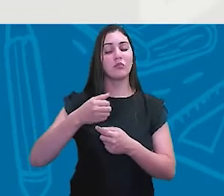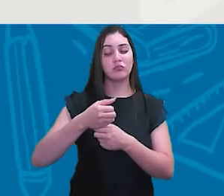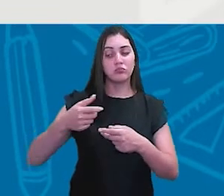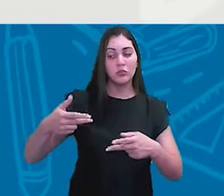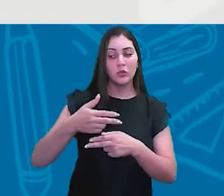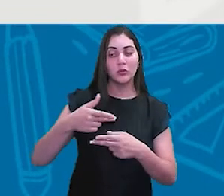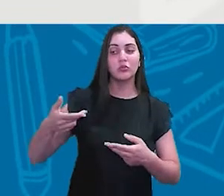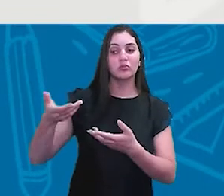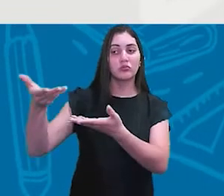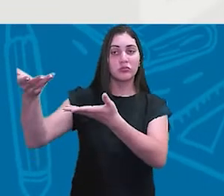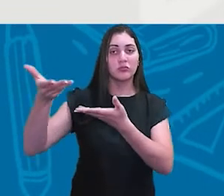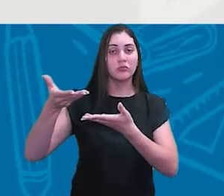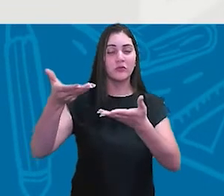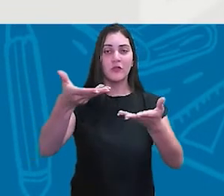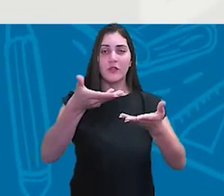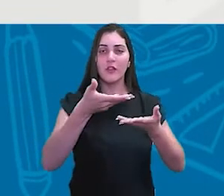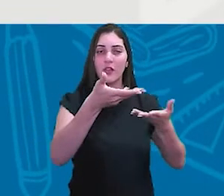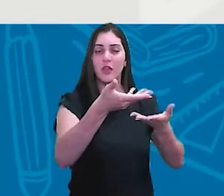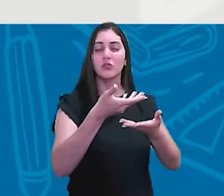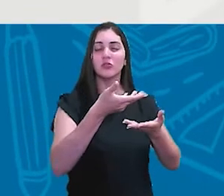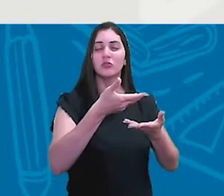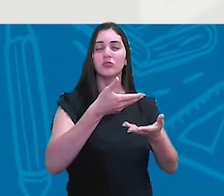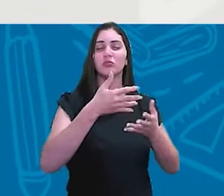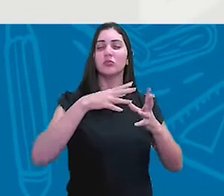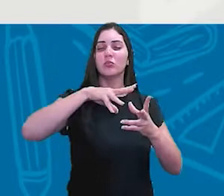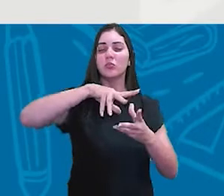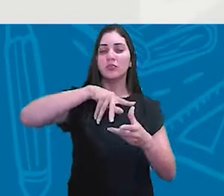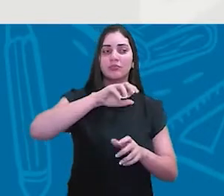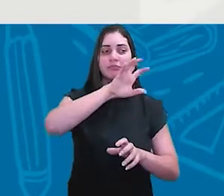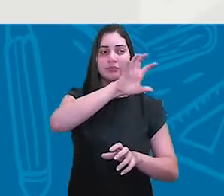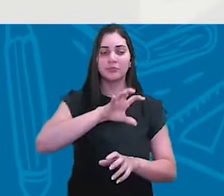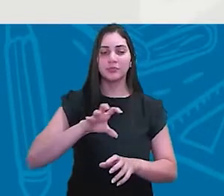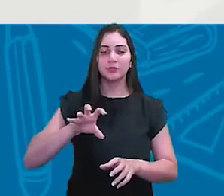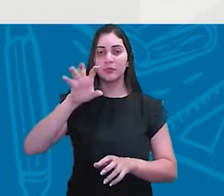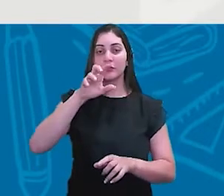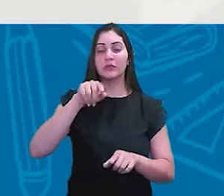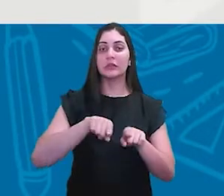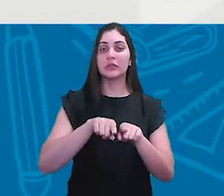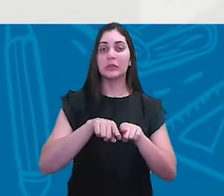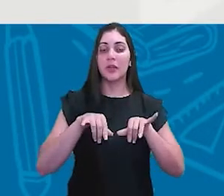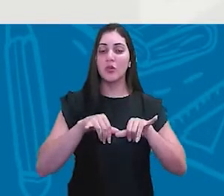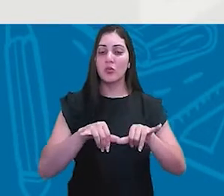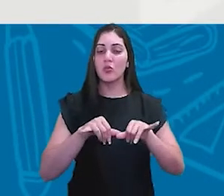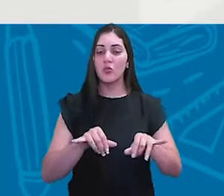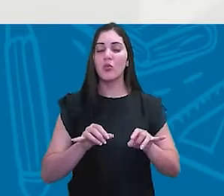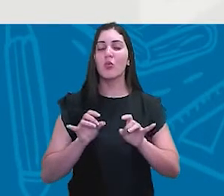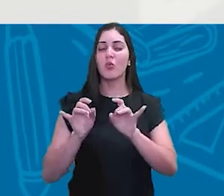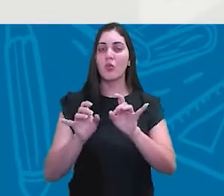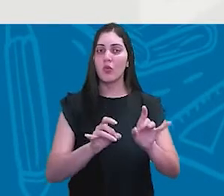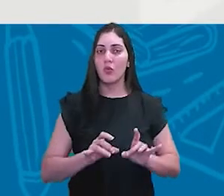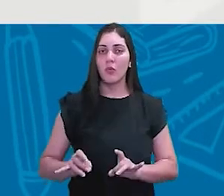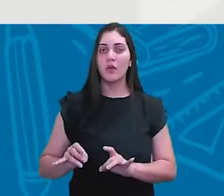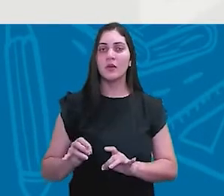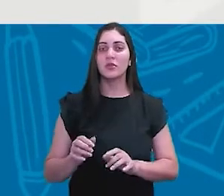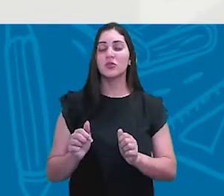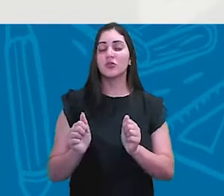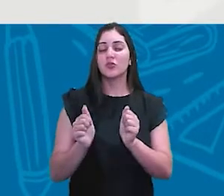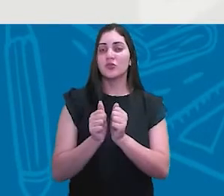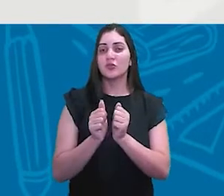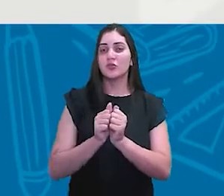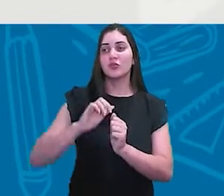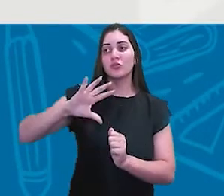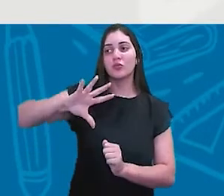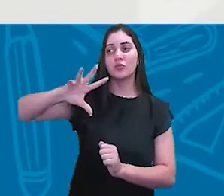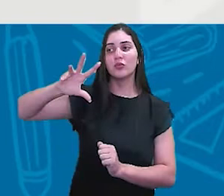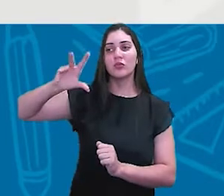das suas colônias espalhadas pelo mundo e o comércio também com os asiáticos, né? Então isso proporcionou que a